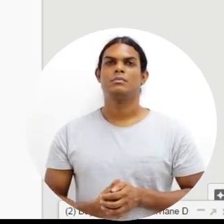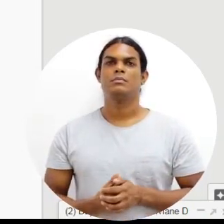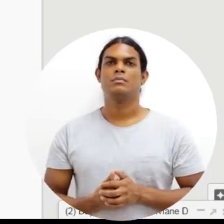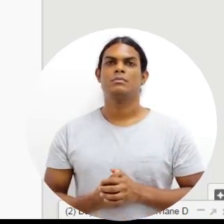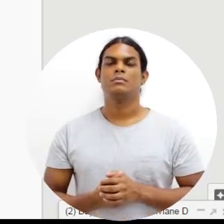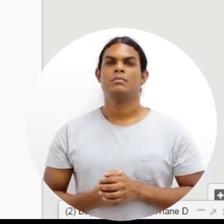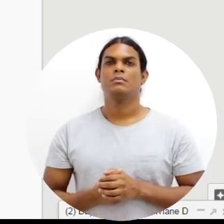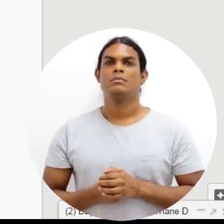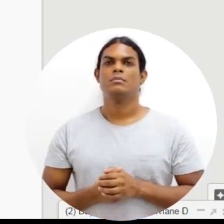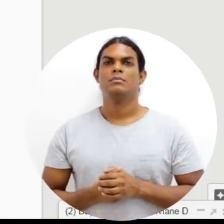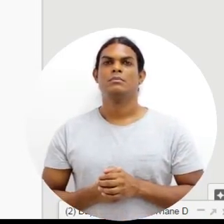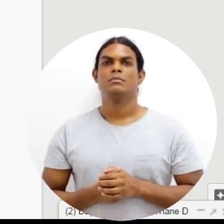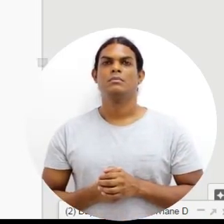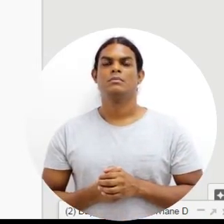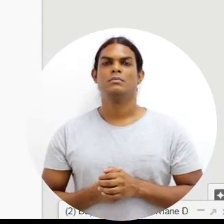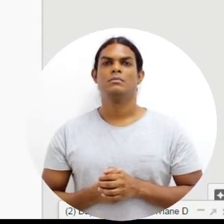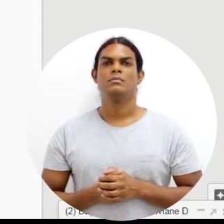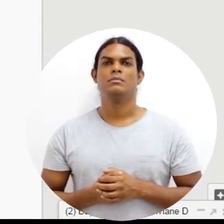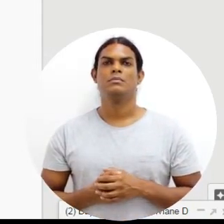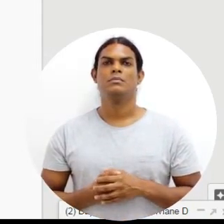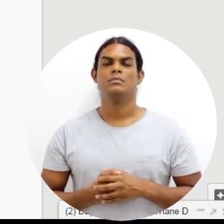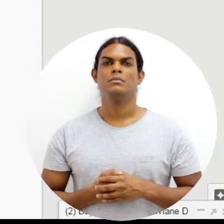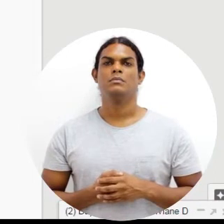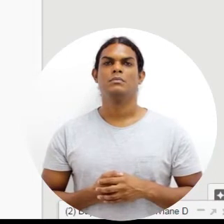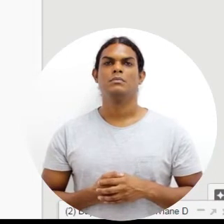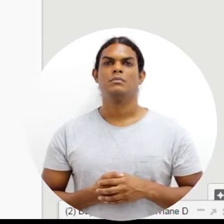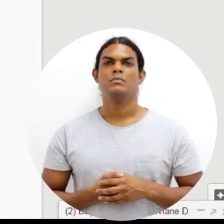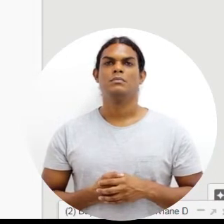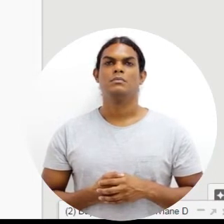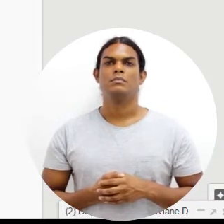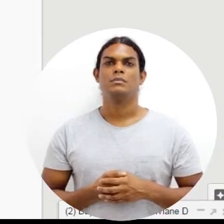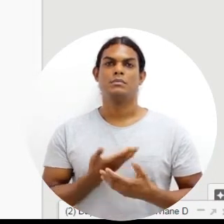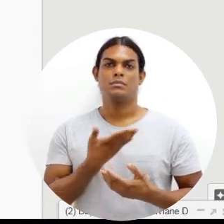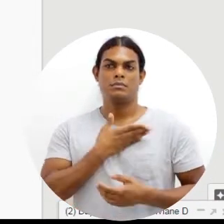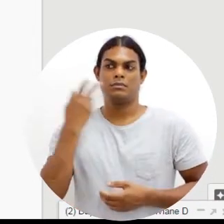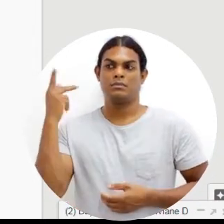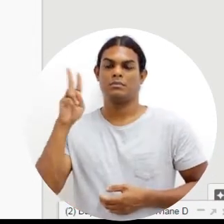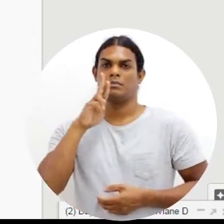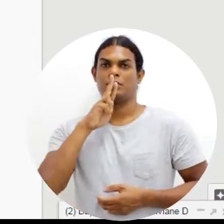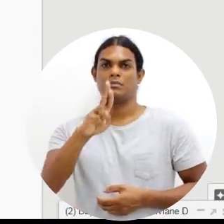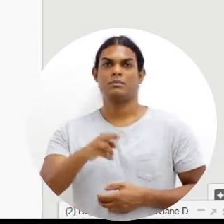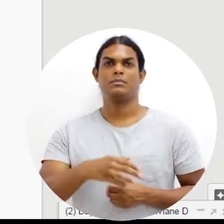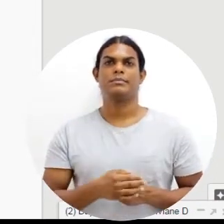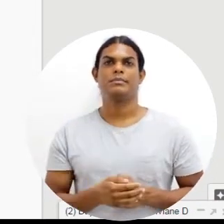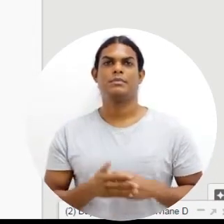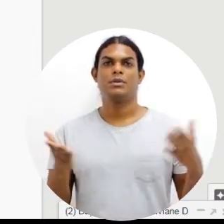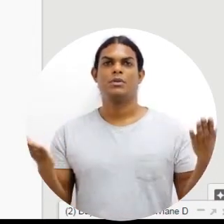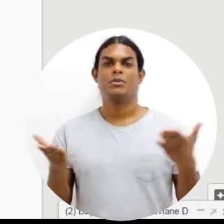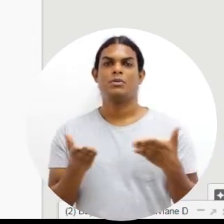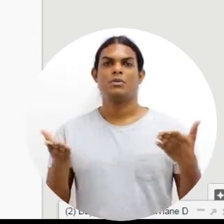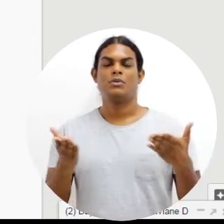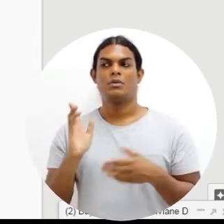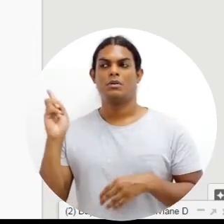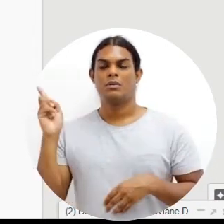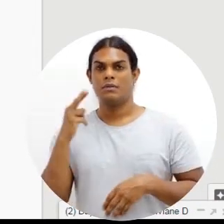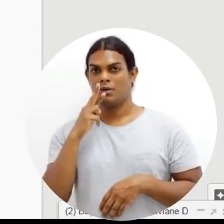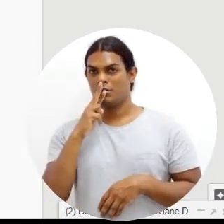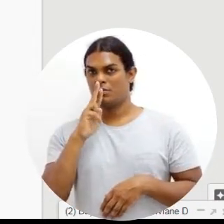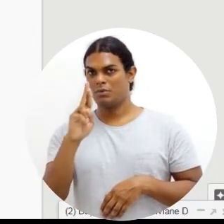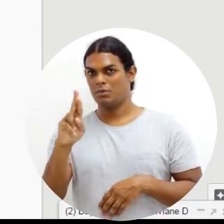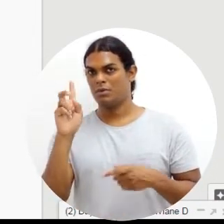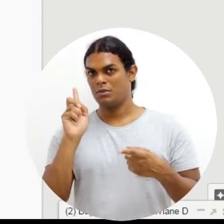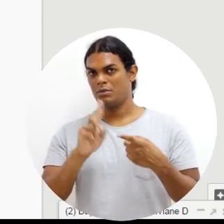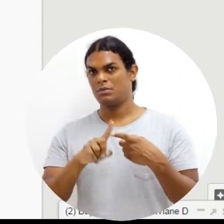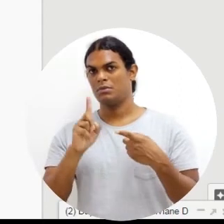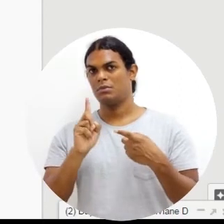tópico podemos pensar em como as tecnologias estão nos auxiliando na prática docente. E aí eu vou responder aqui embaixo para ela, colocar de uma outra cor, para ela saber que sou eu